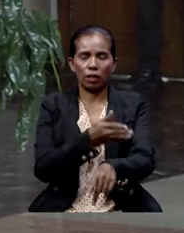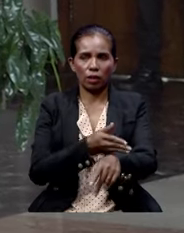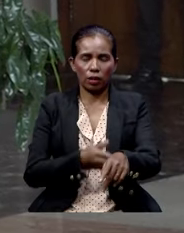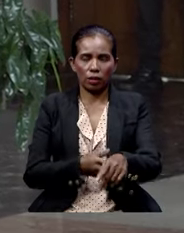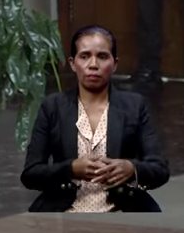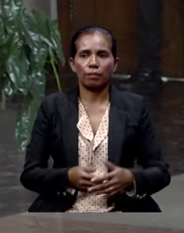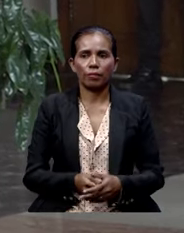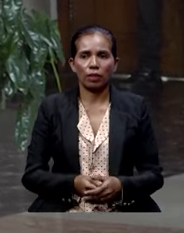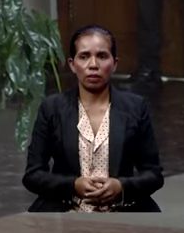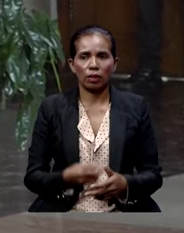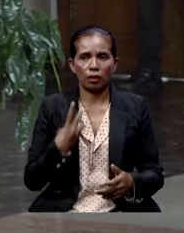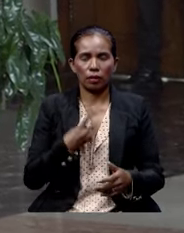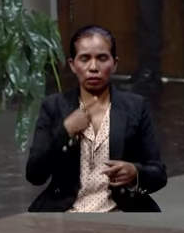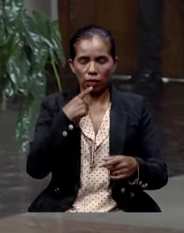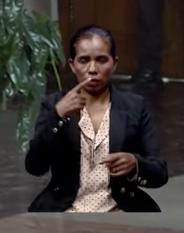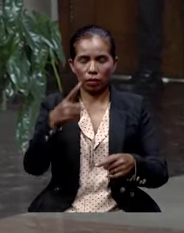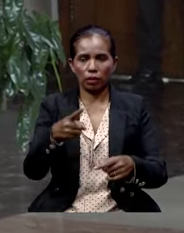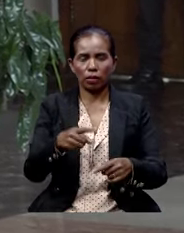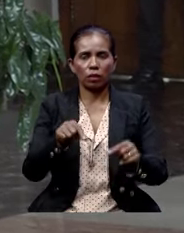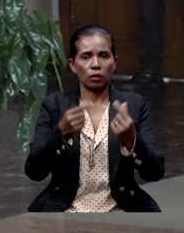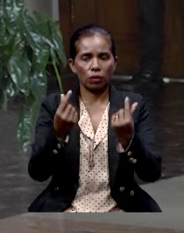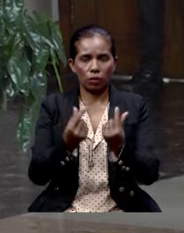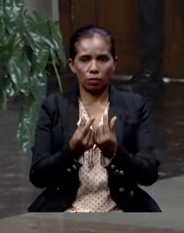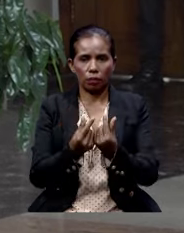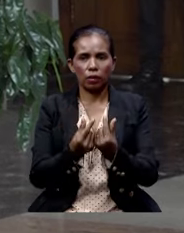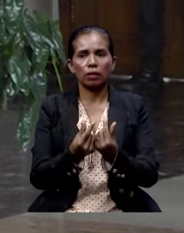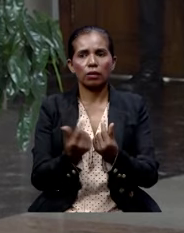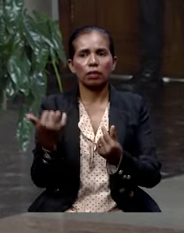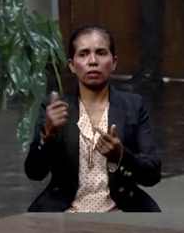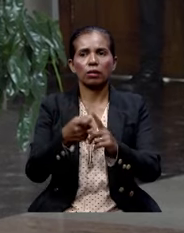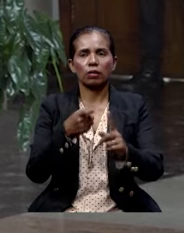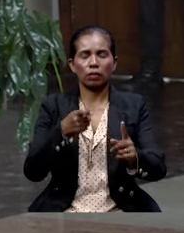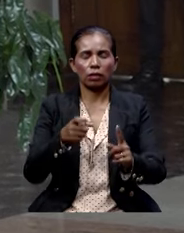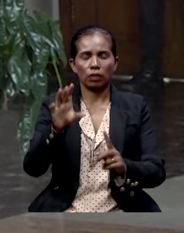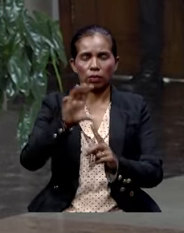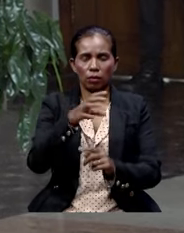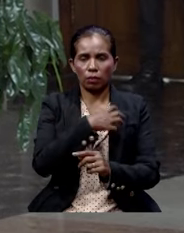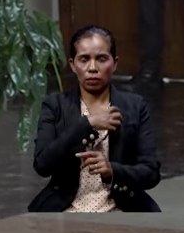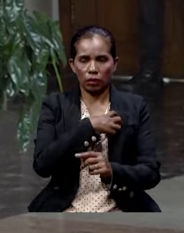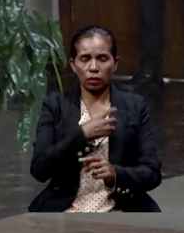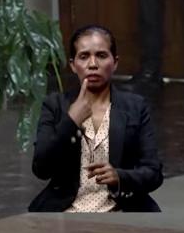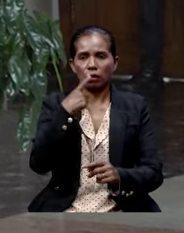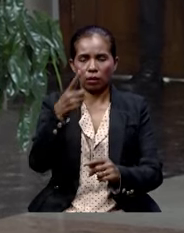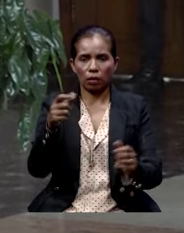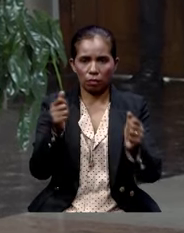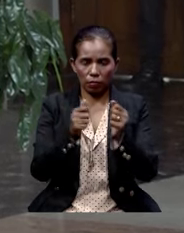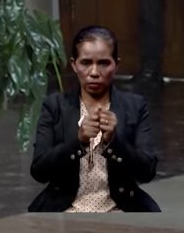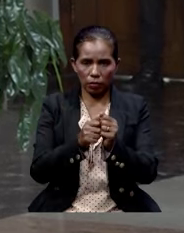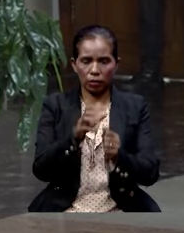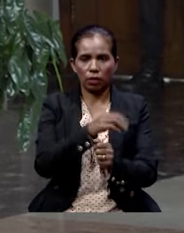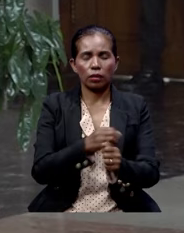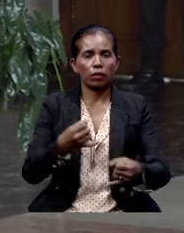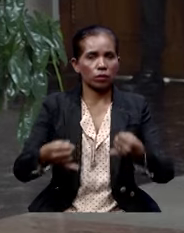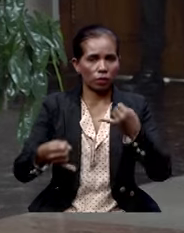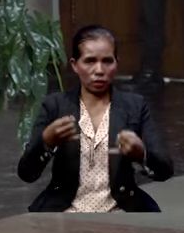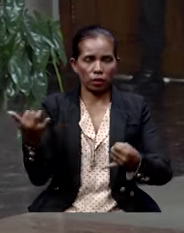Kanek. Mas se dane, ita haruka ita nian parte equipa hosi inspeção geral da PNTL nian muito do Departamento de Justiça, sira bahalo